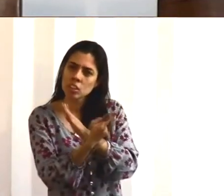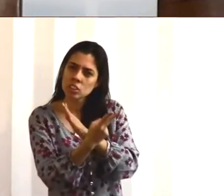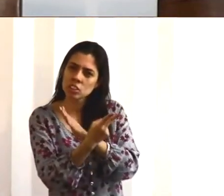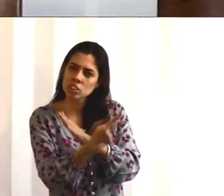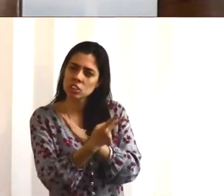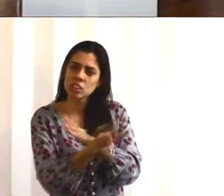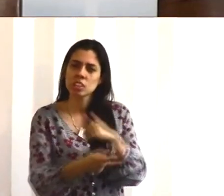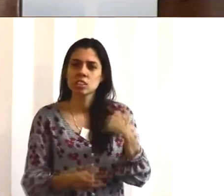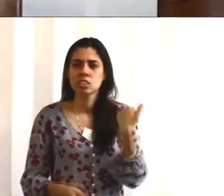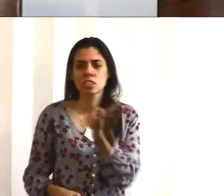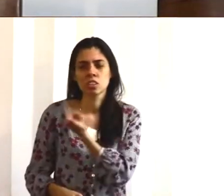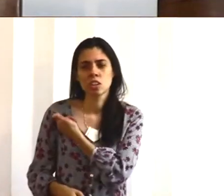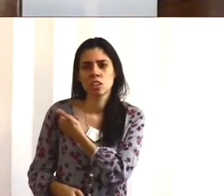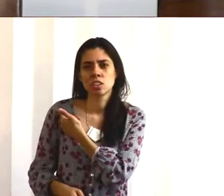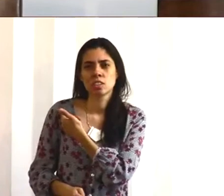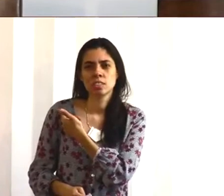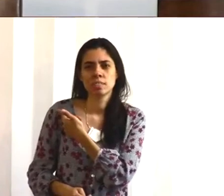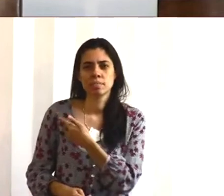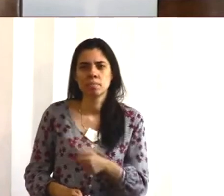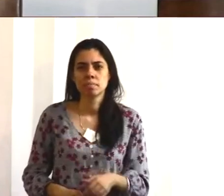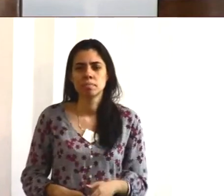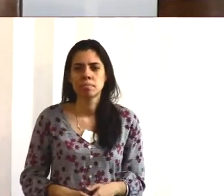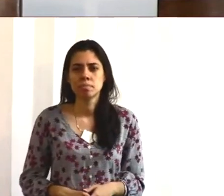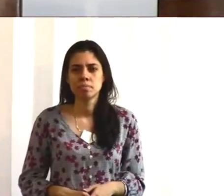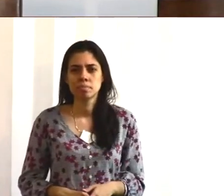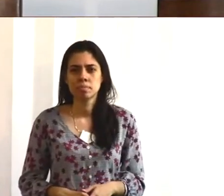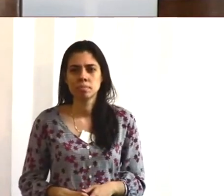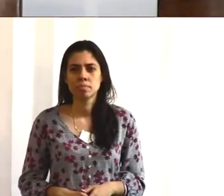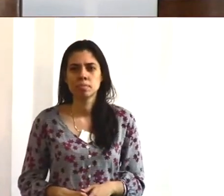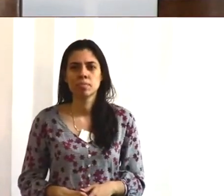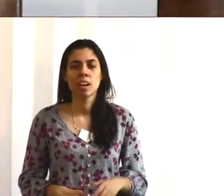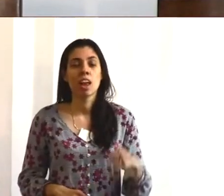nossas guerras. Ele é o